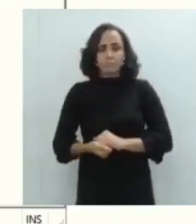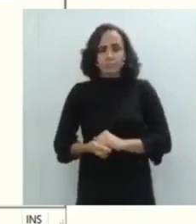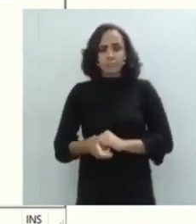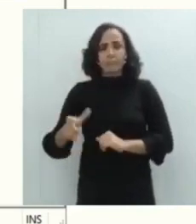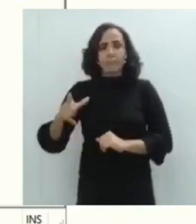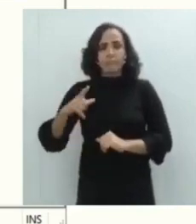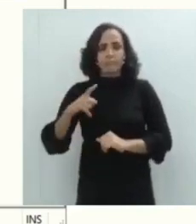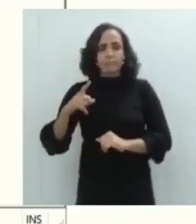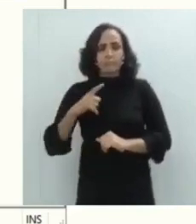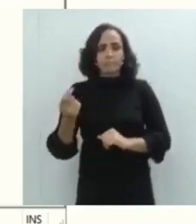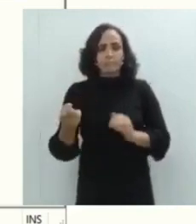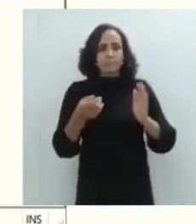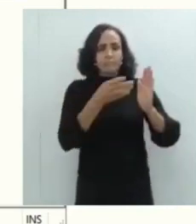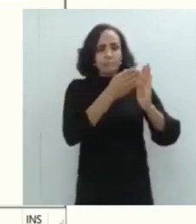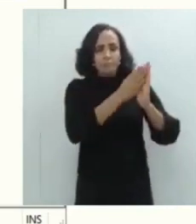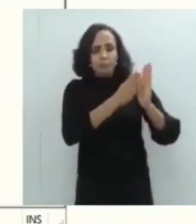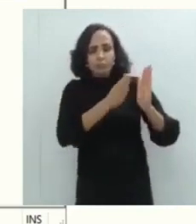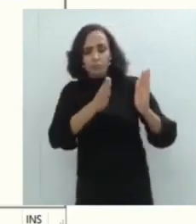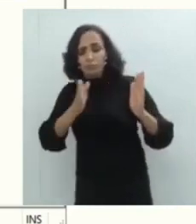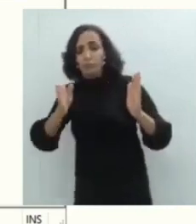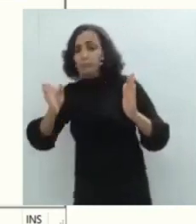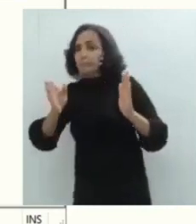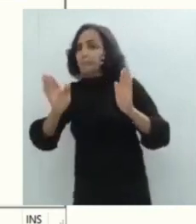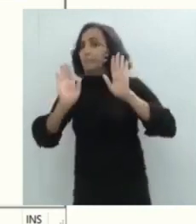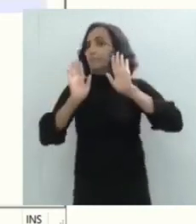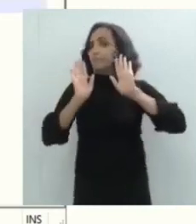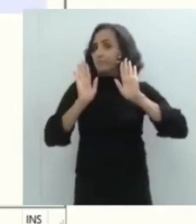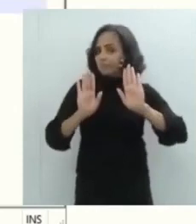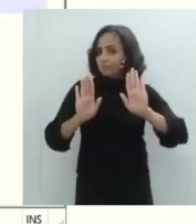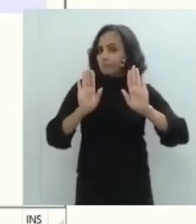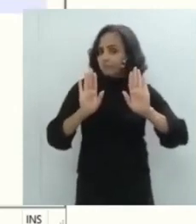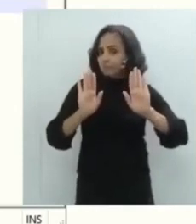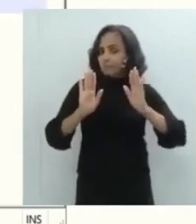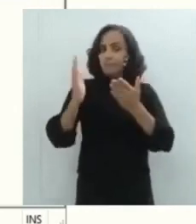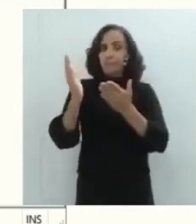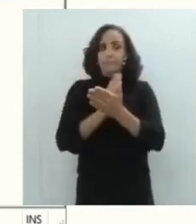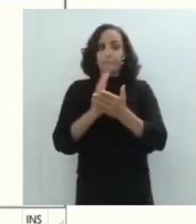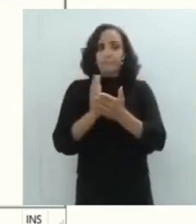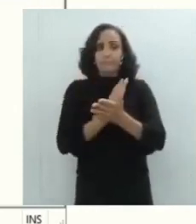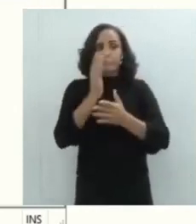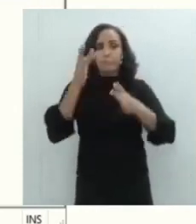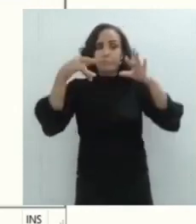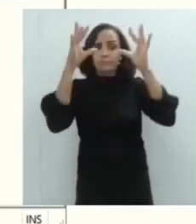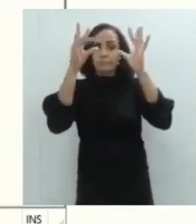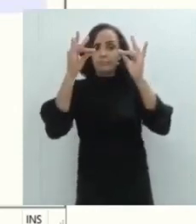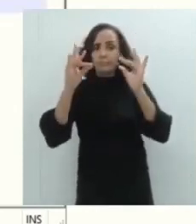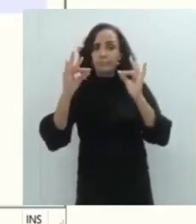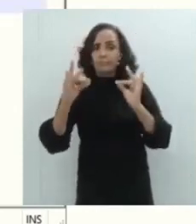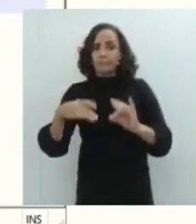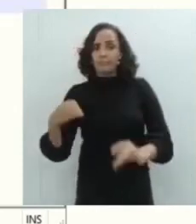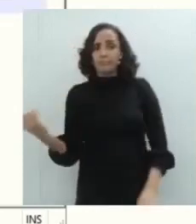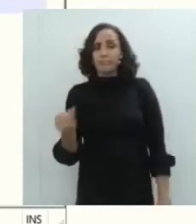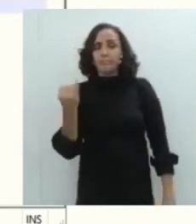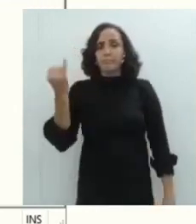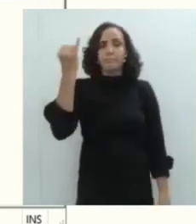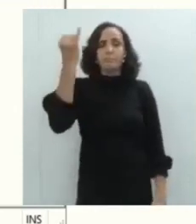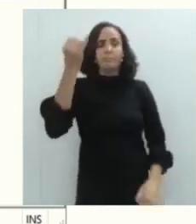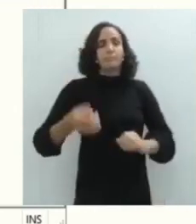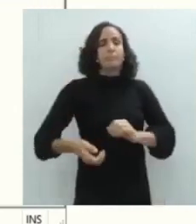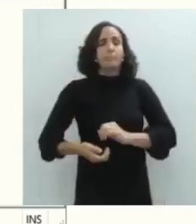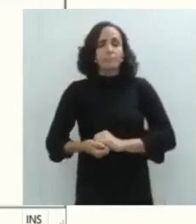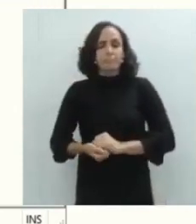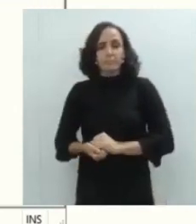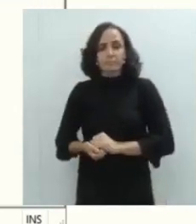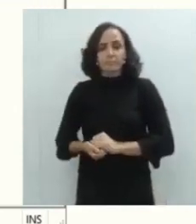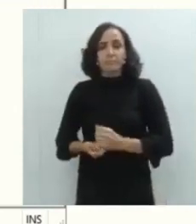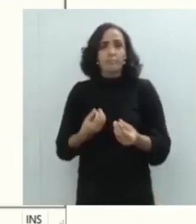mesma variável lista, porém, a gente tem um detalhe importante aqui, a condição.